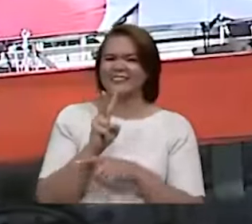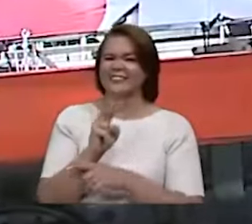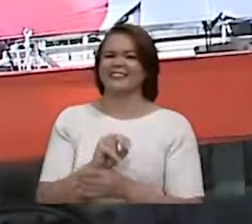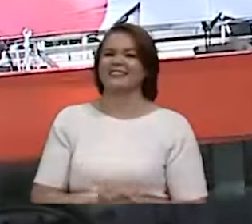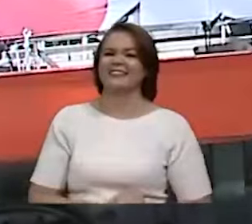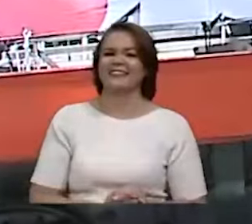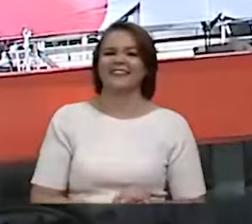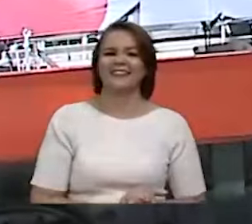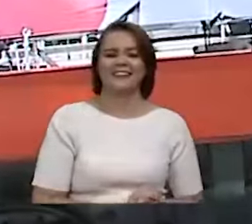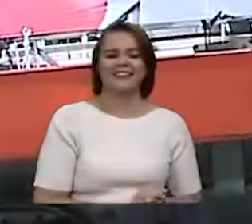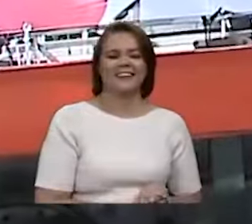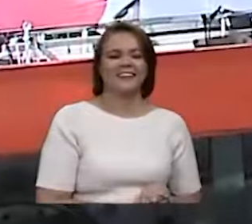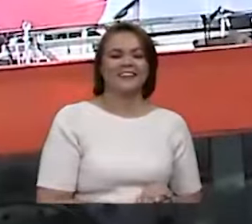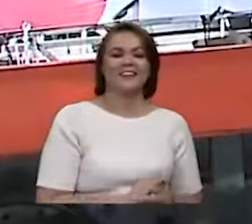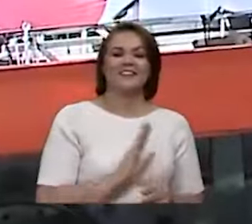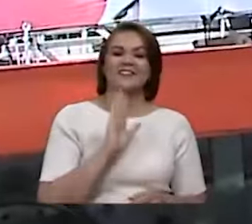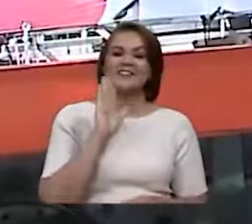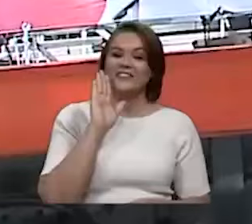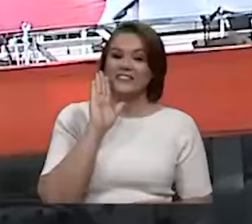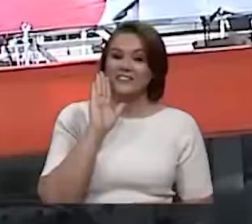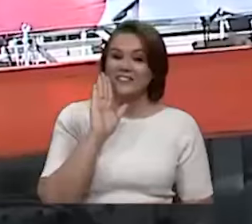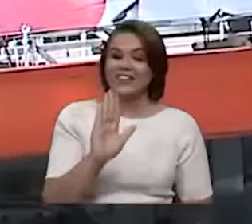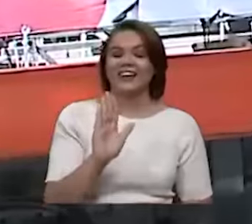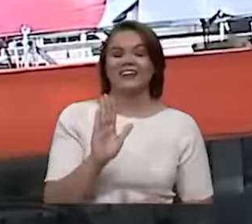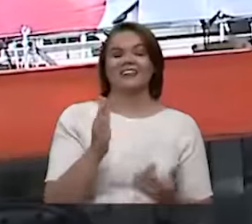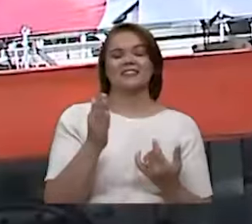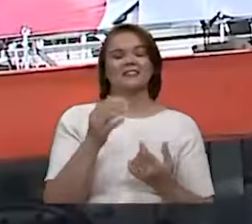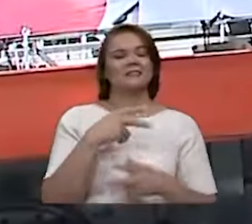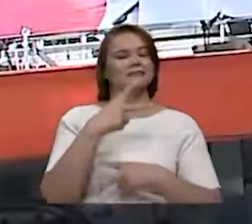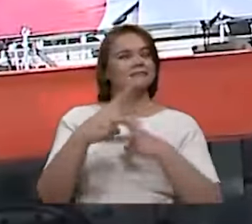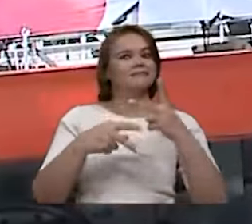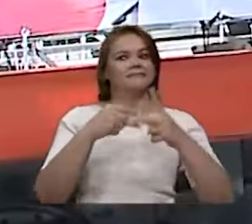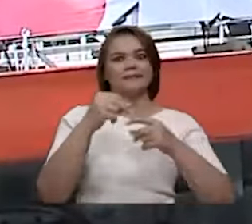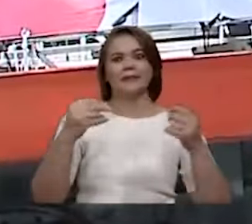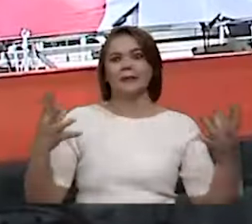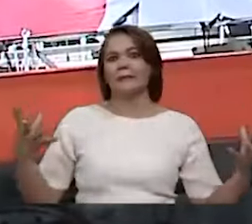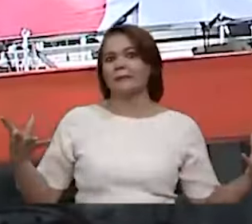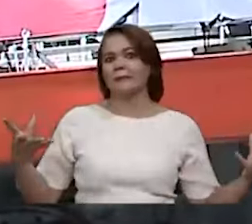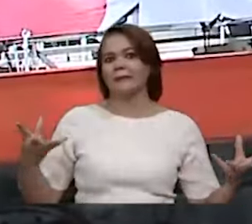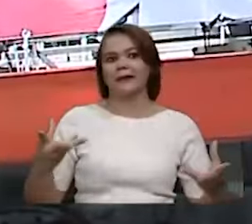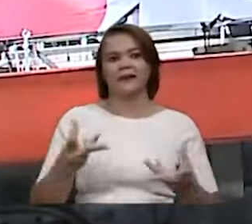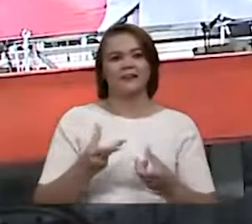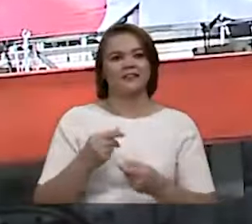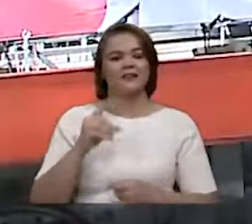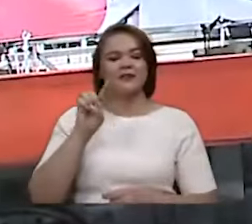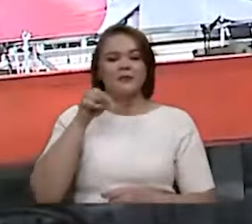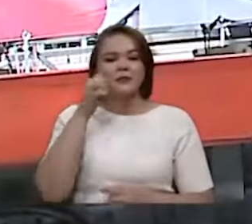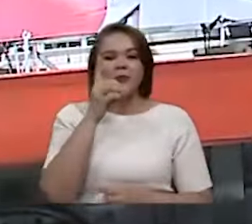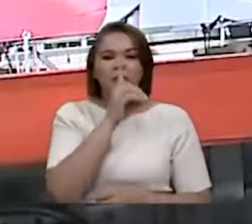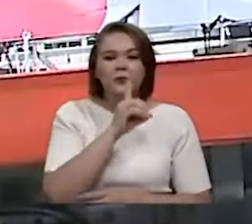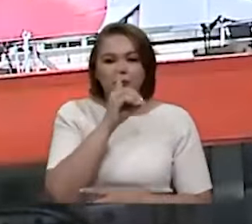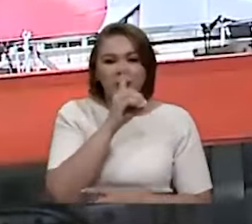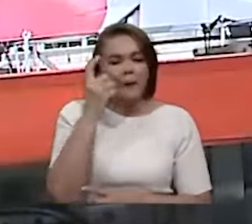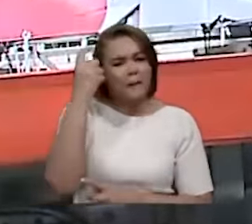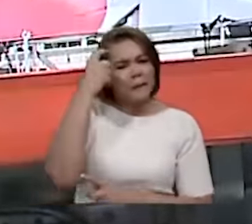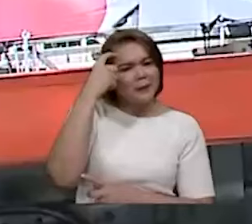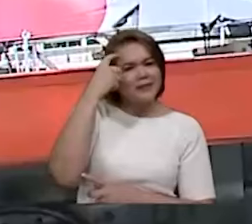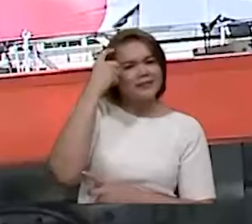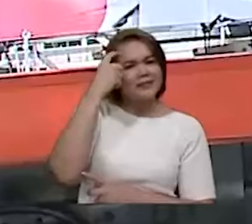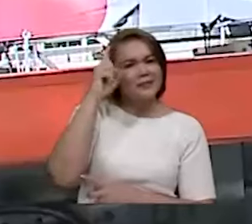Mas, gente, é uma premiação maravilhosa. Pensa só, domingo que vem... Vai imaginando comigo aqui,